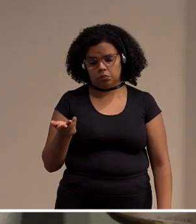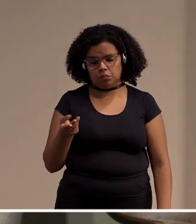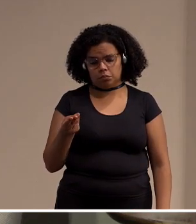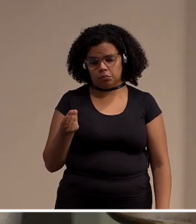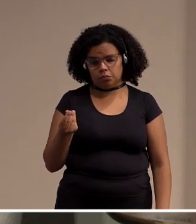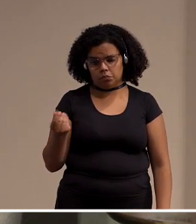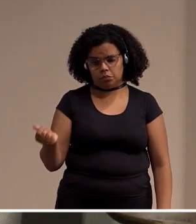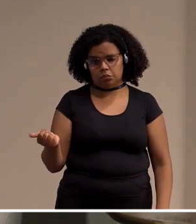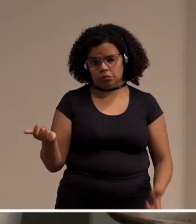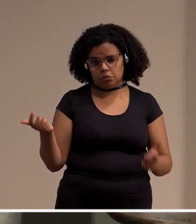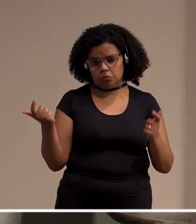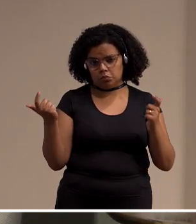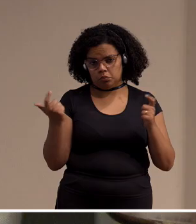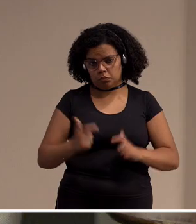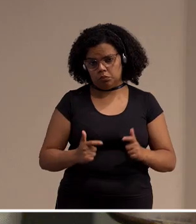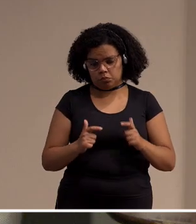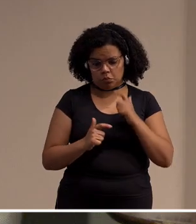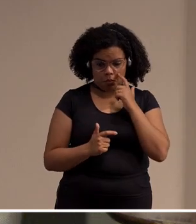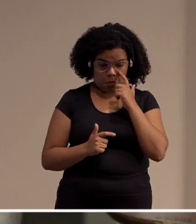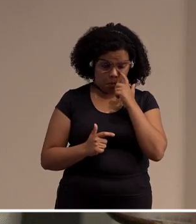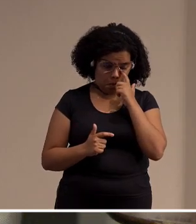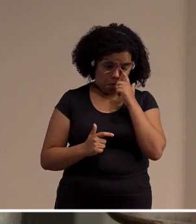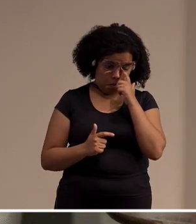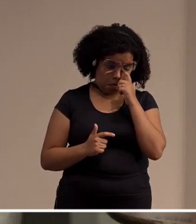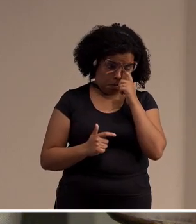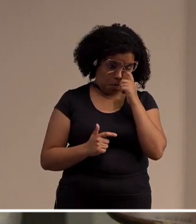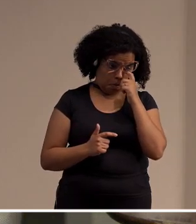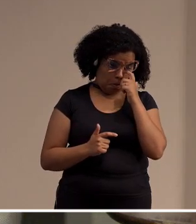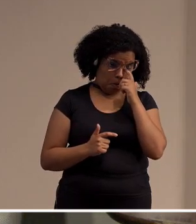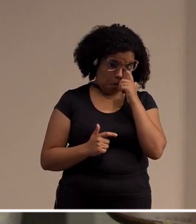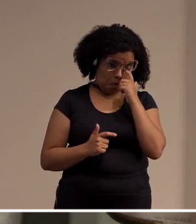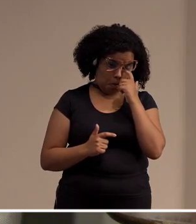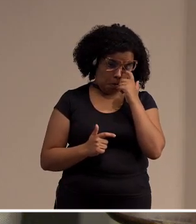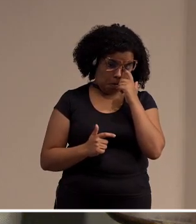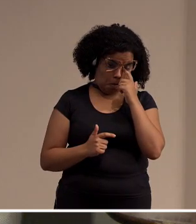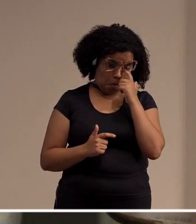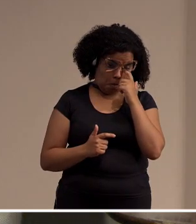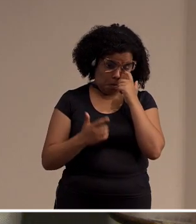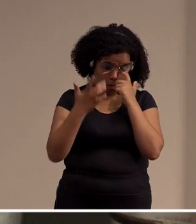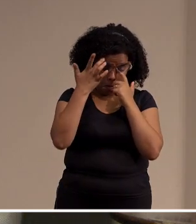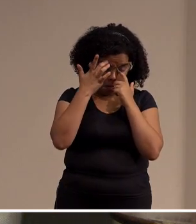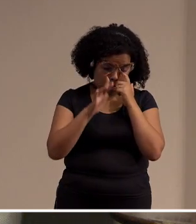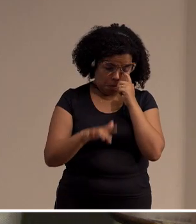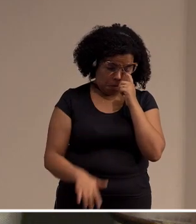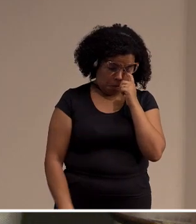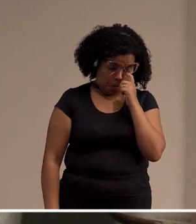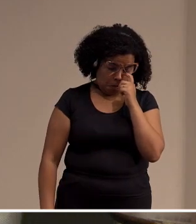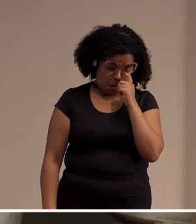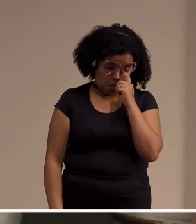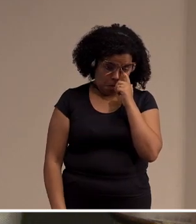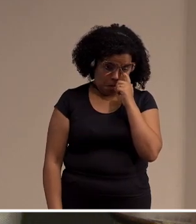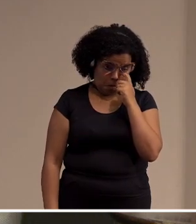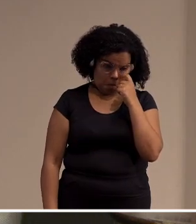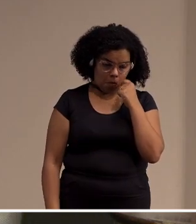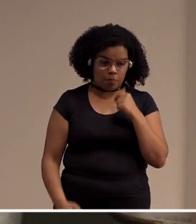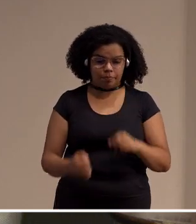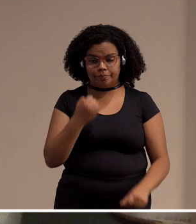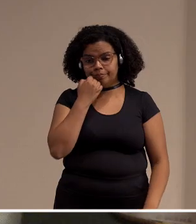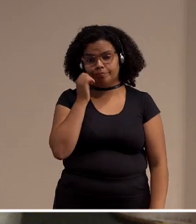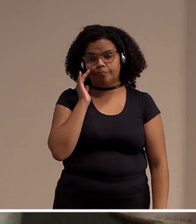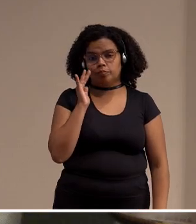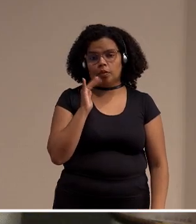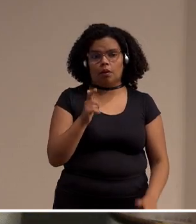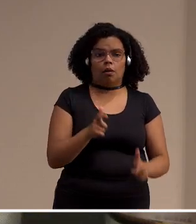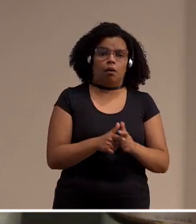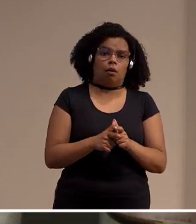desse lugar marginal ocupado pela ficção científica, porque, não sei, a ficção científica hoje ela se expandiu, por